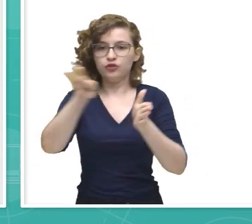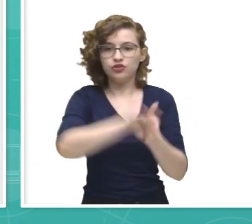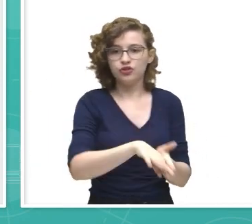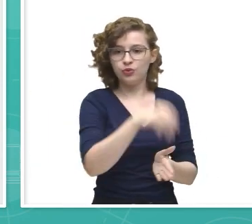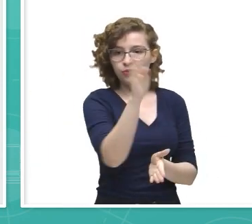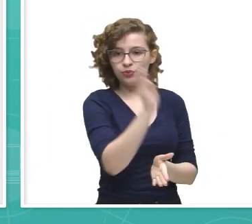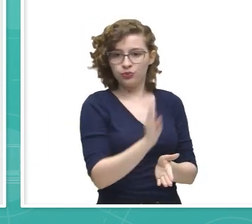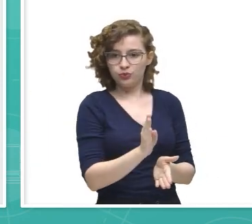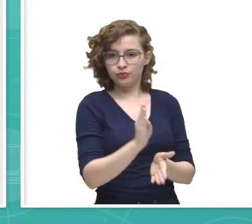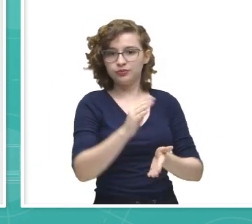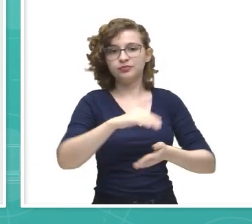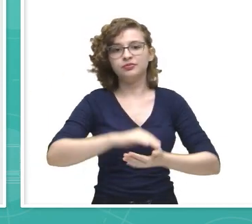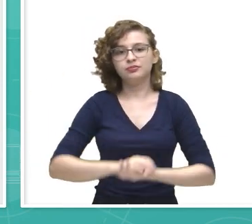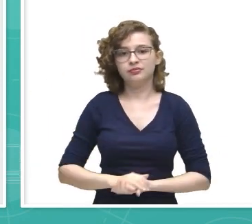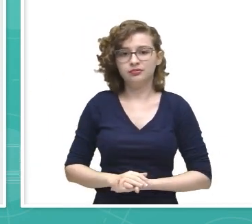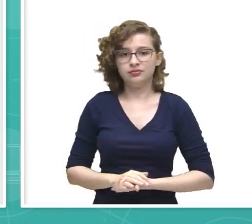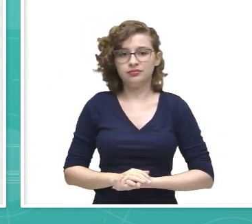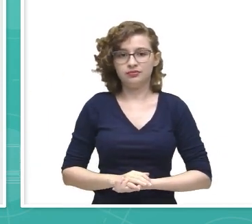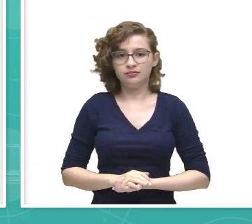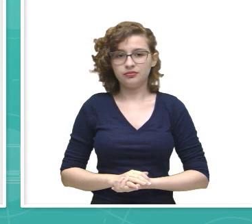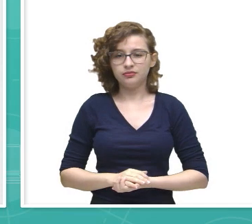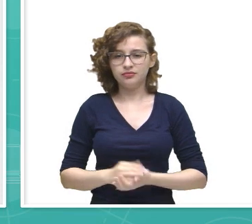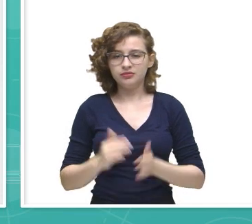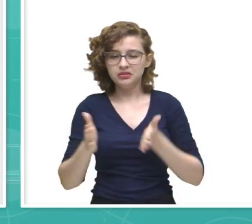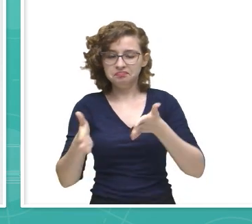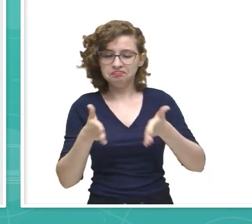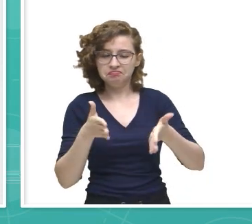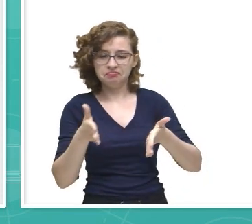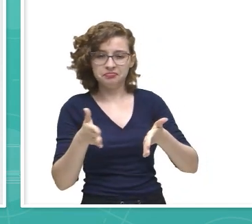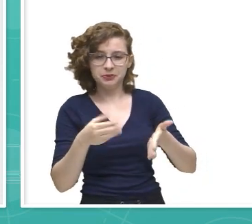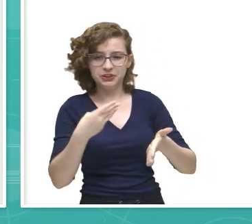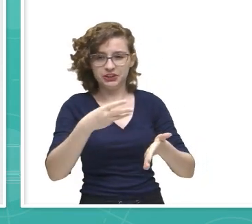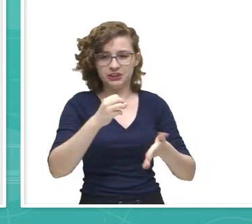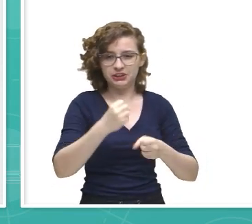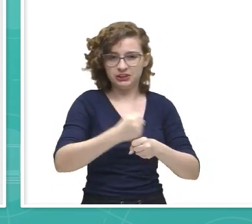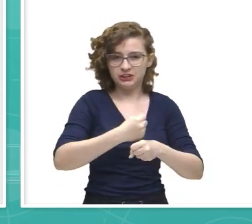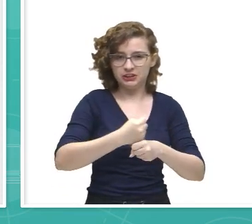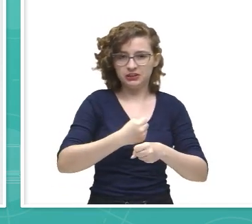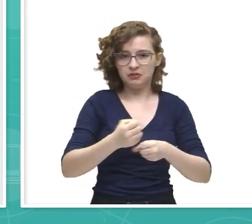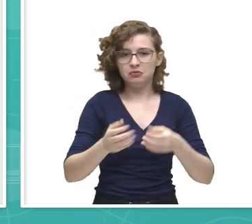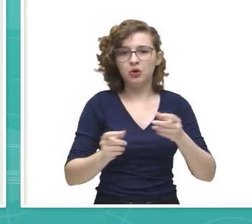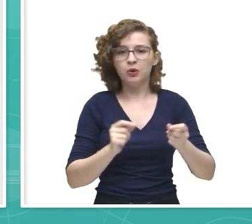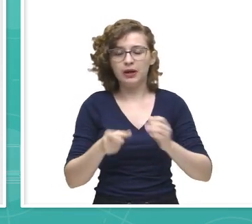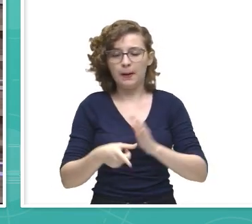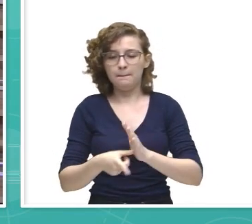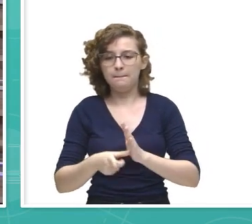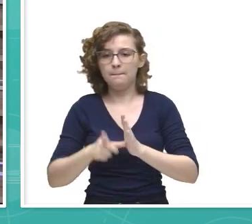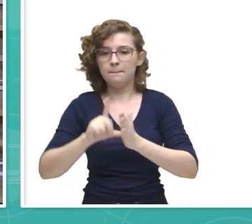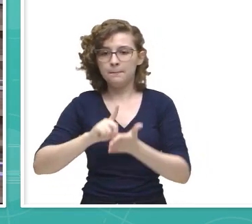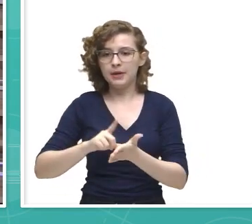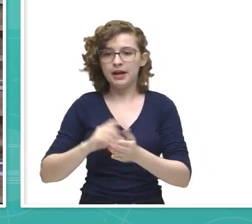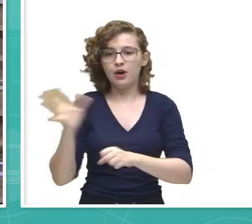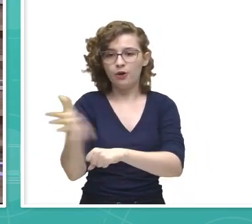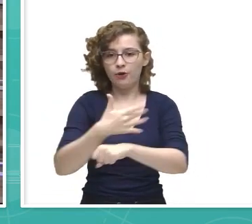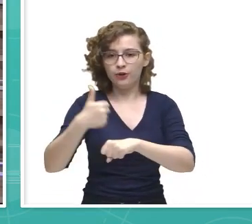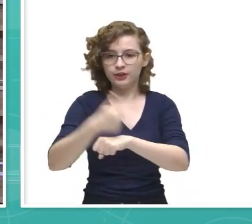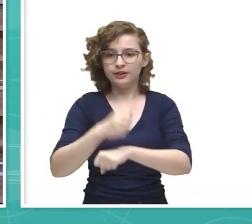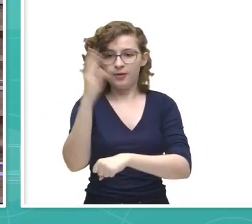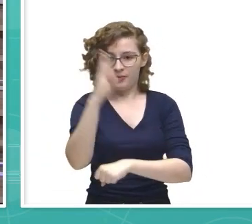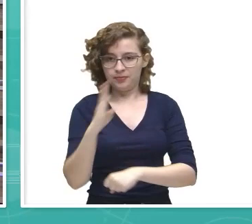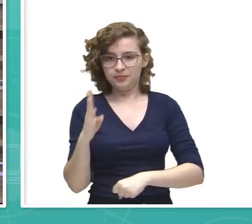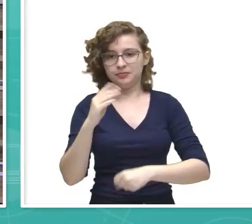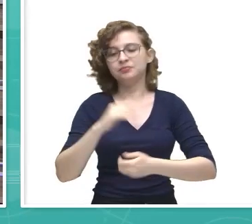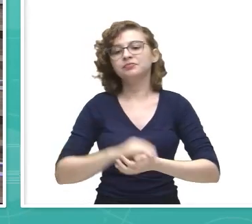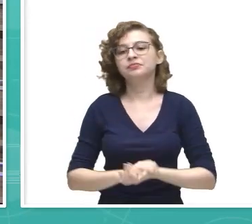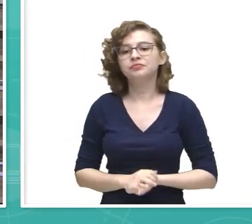de 1500 a 1530, a gente chama esse período de período pré-colonial brasileiro. Daqui a pouco, quando